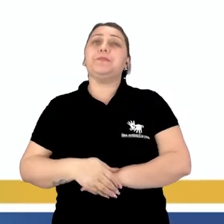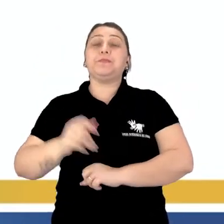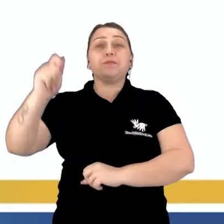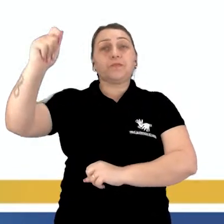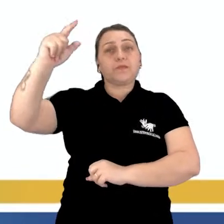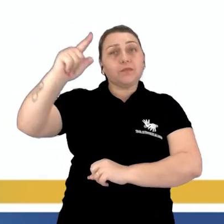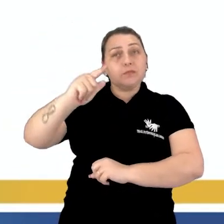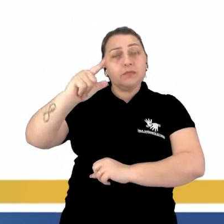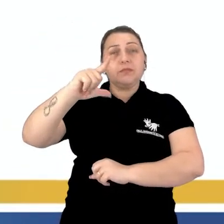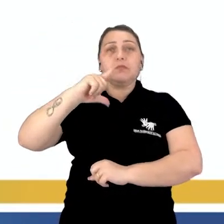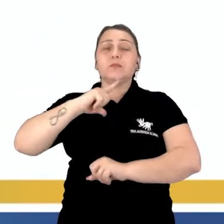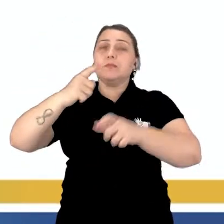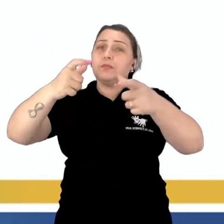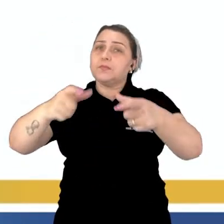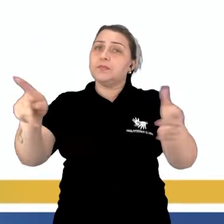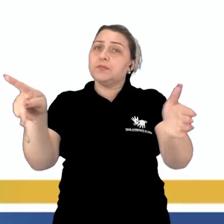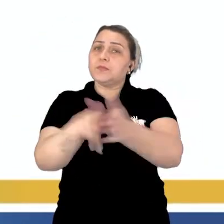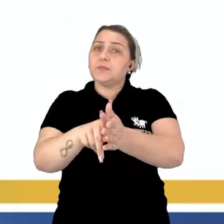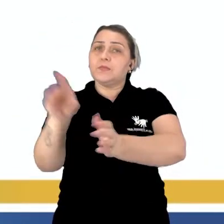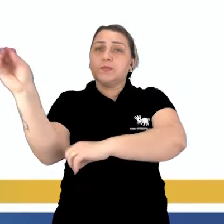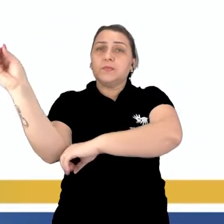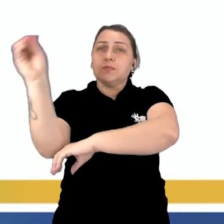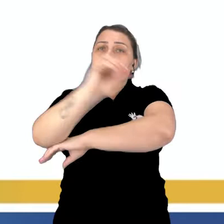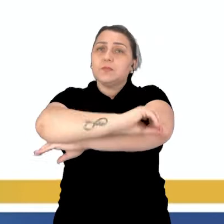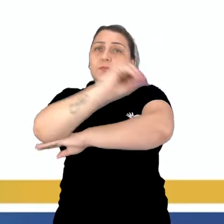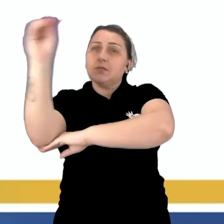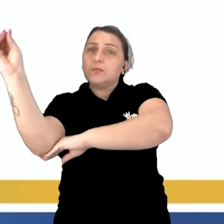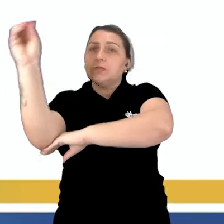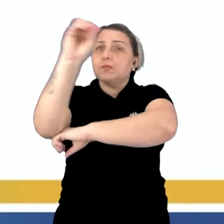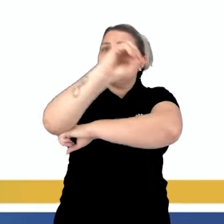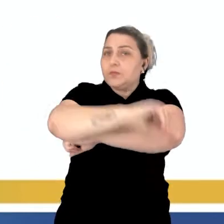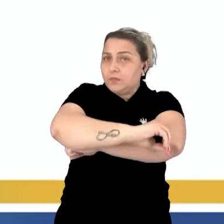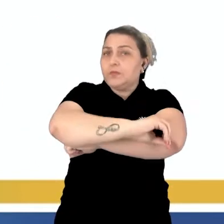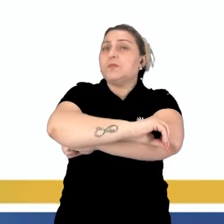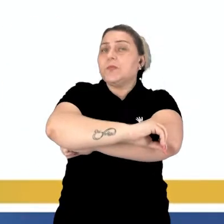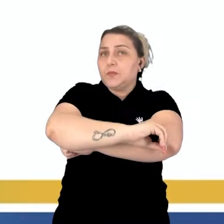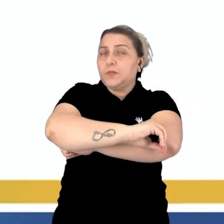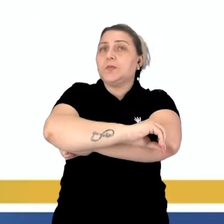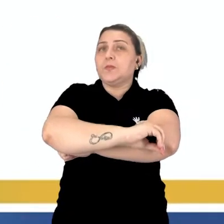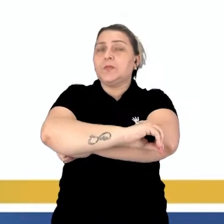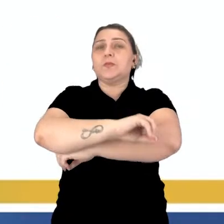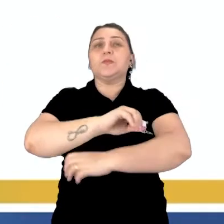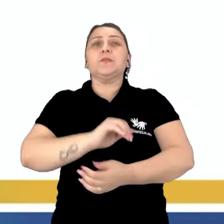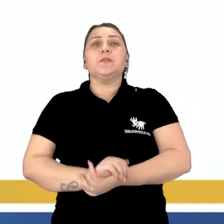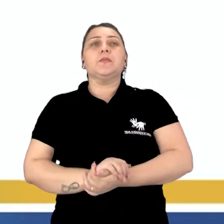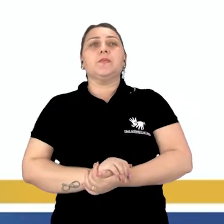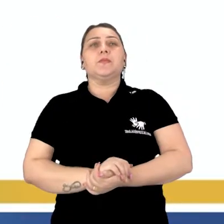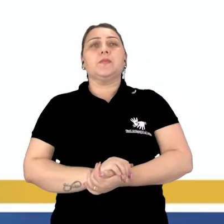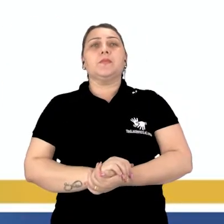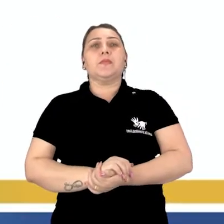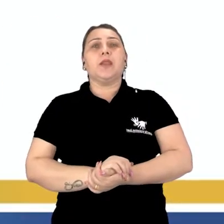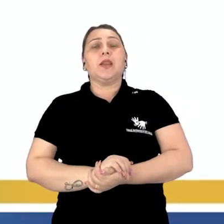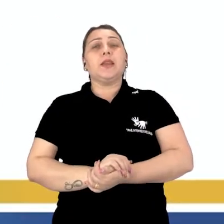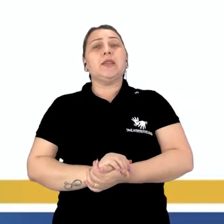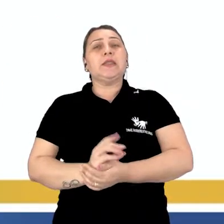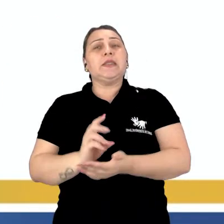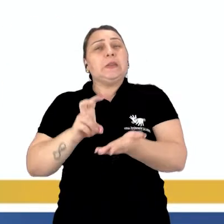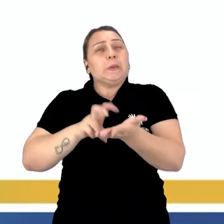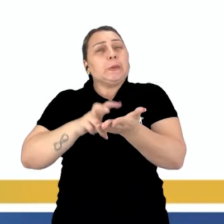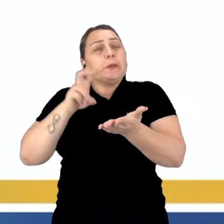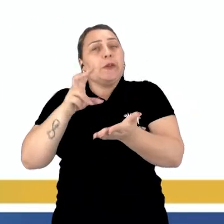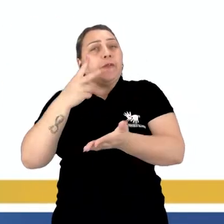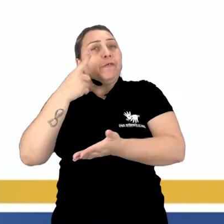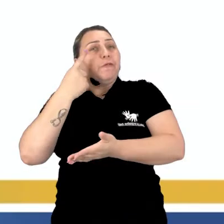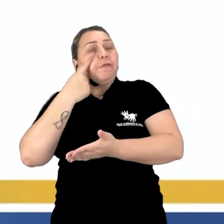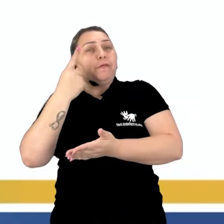o Sol ele tem um lugar que ele nasce e o lugar que ele se põe, ou seja, quando é de manhã cedo, a